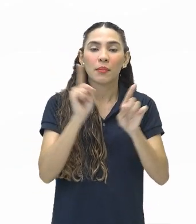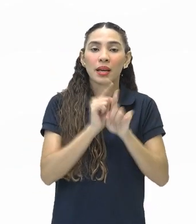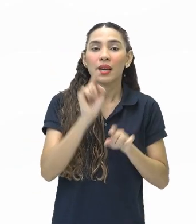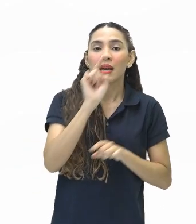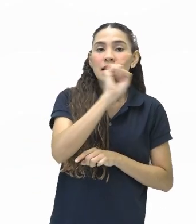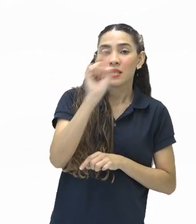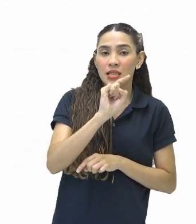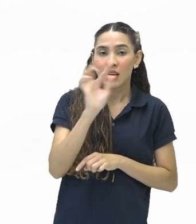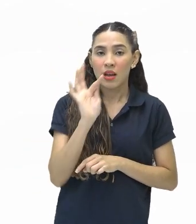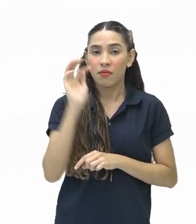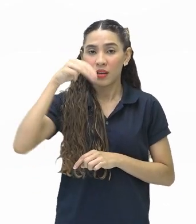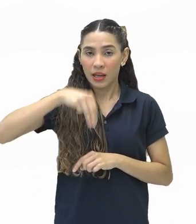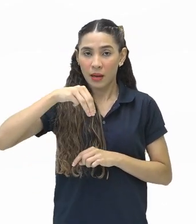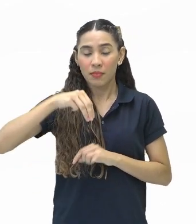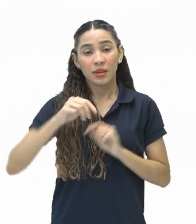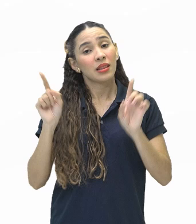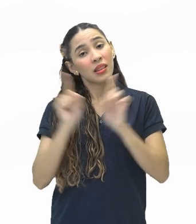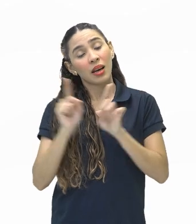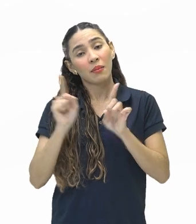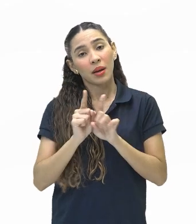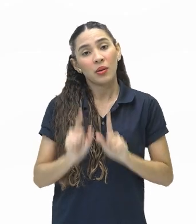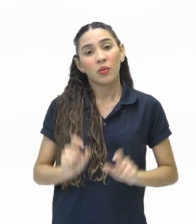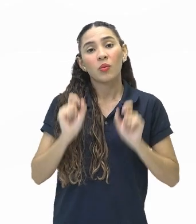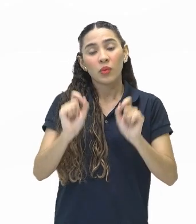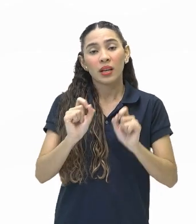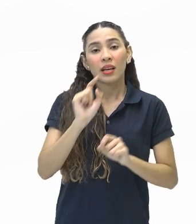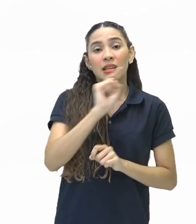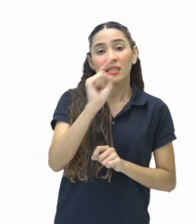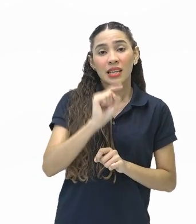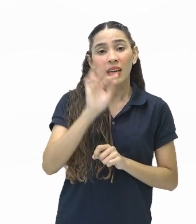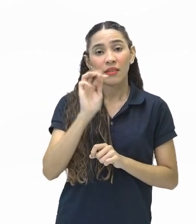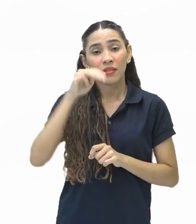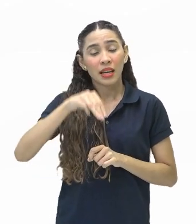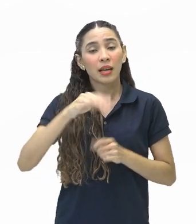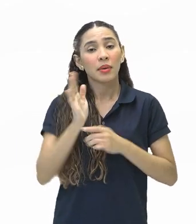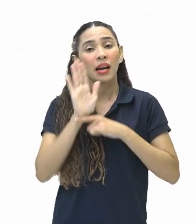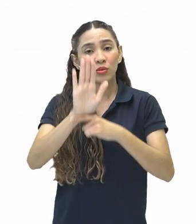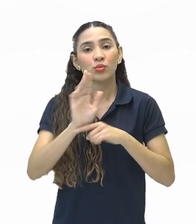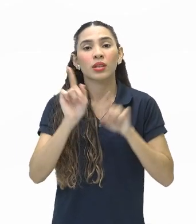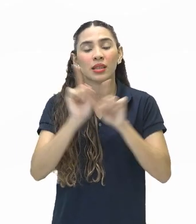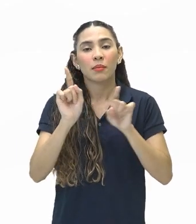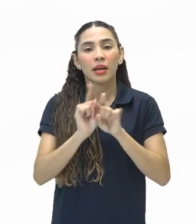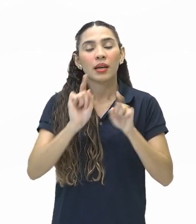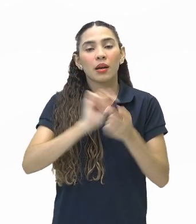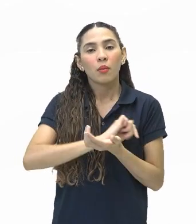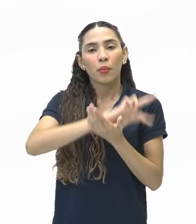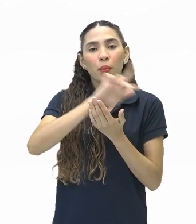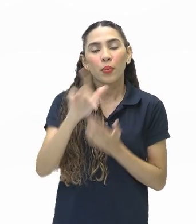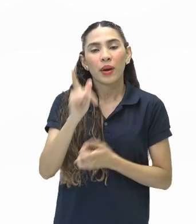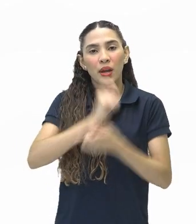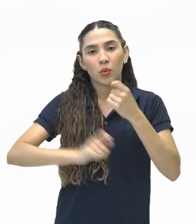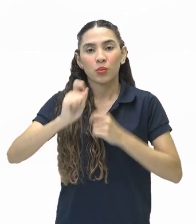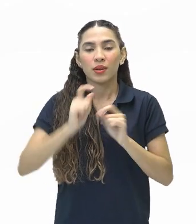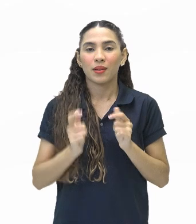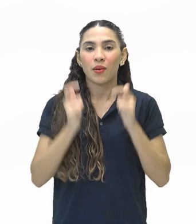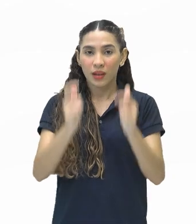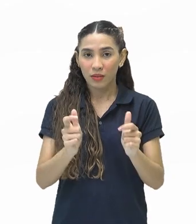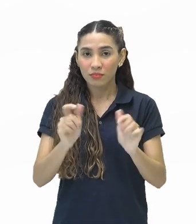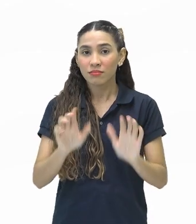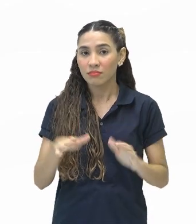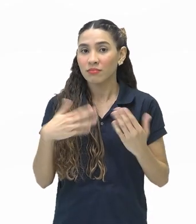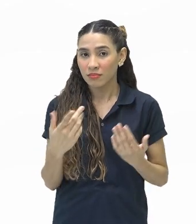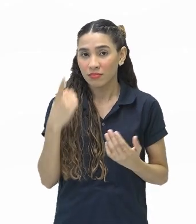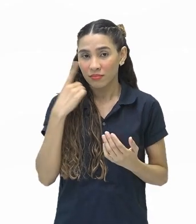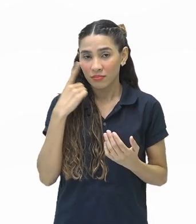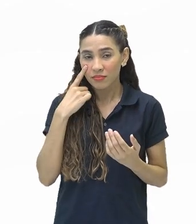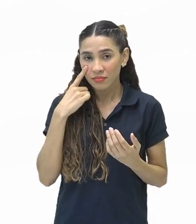Zona Franca de Manaus, tá? Além de, claro, né, a Zona Franca ajuda a diversificar toda uma economia local. Então, olha só,